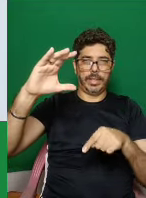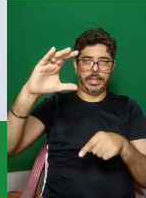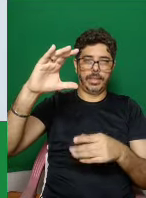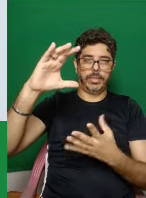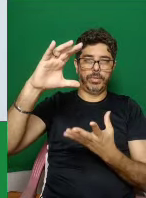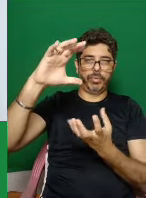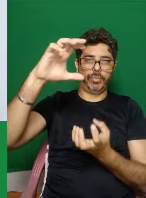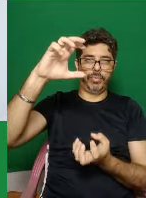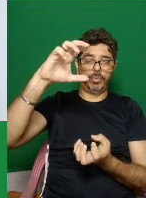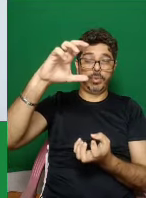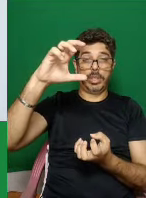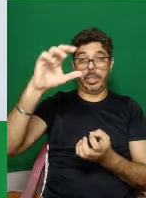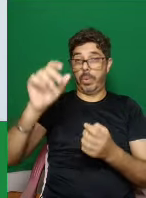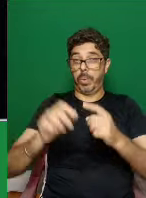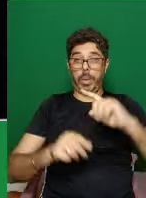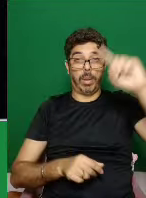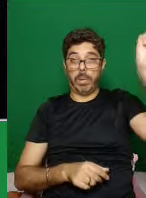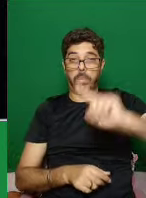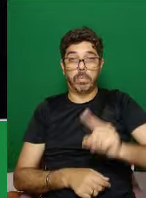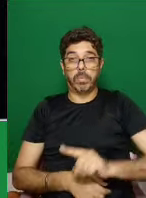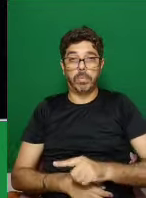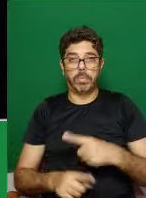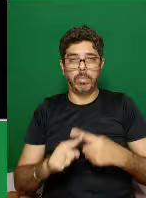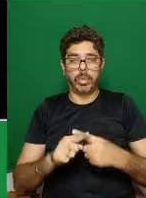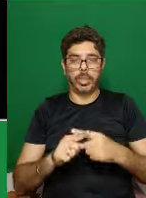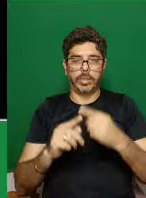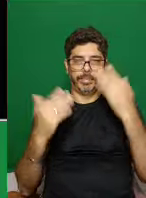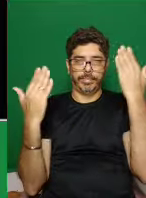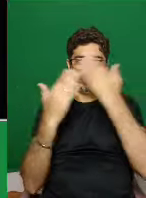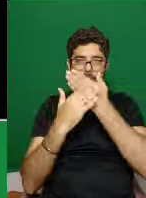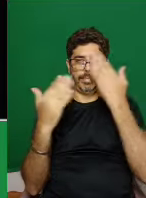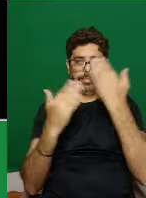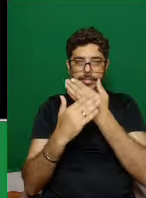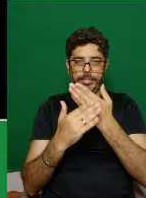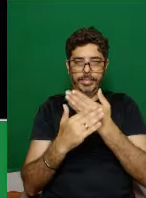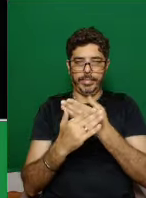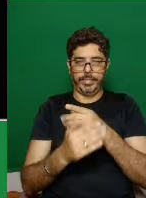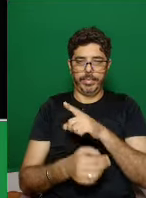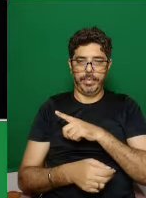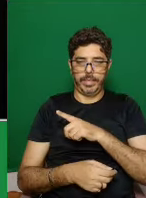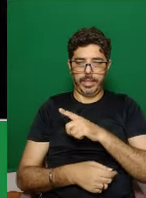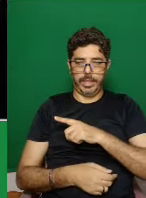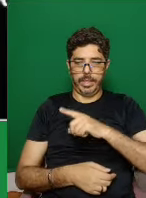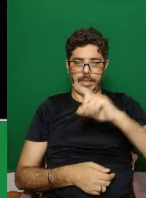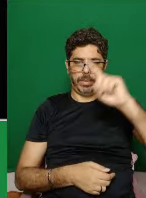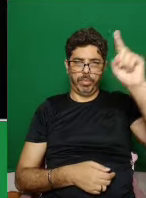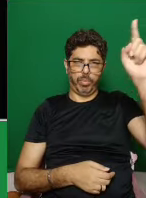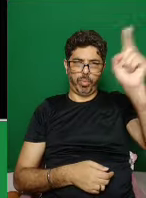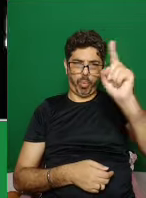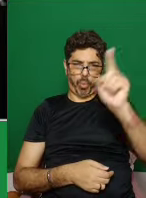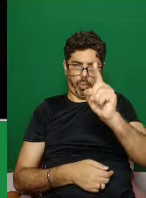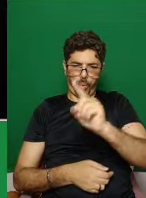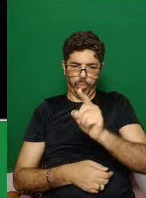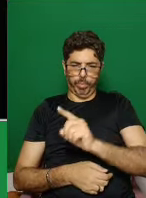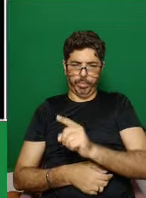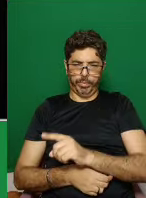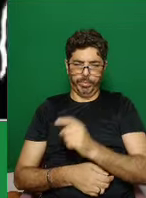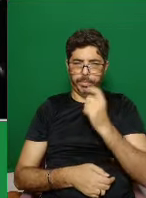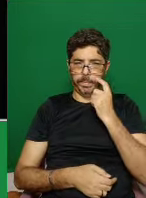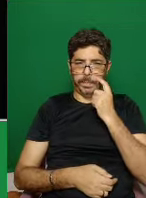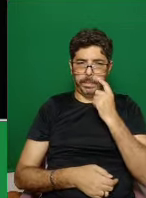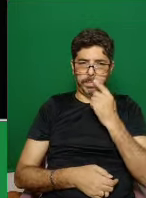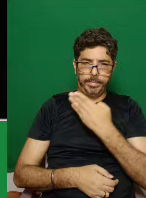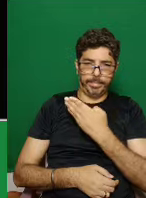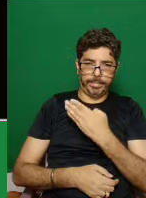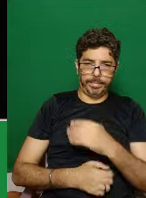relâmpago é uma descarga invisível, chamada de líder escalonado, que se dá na parte inferior da nuvem e que se desloca